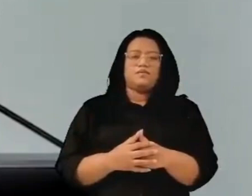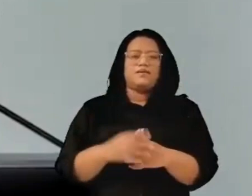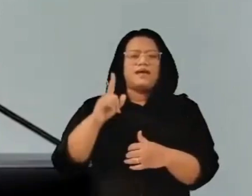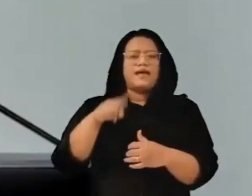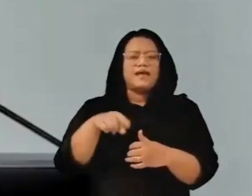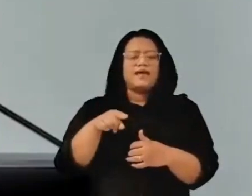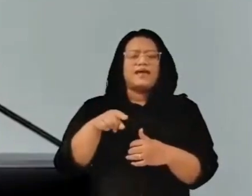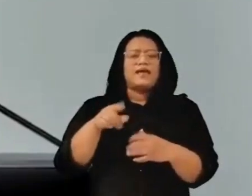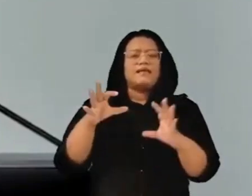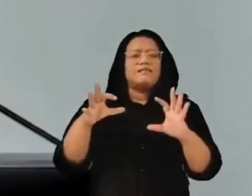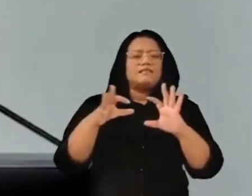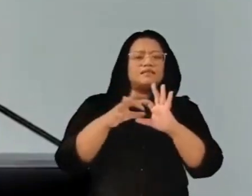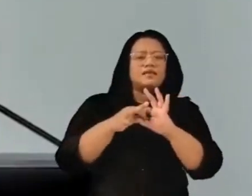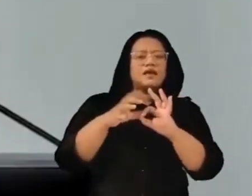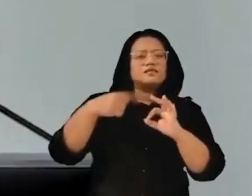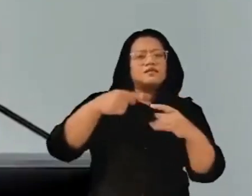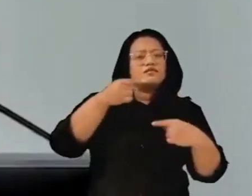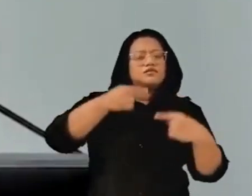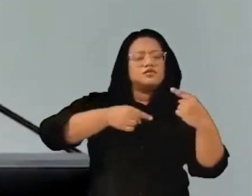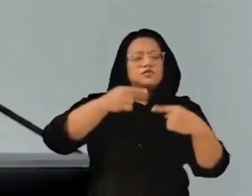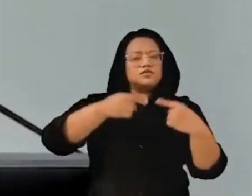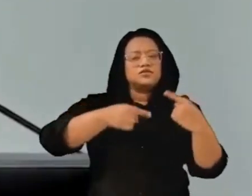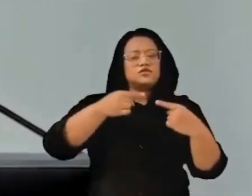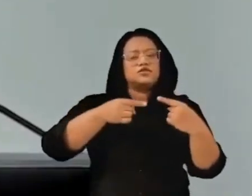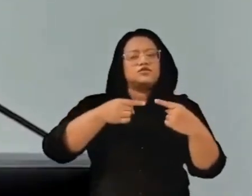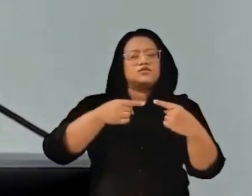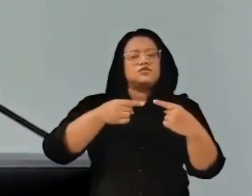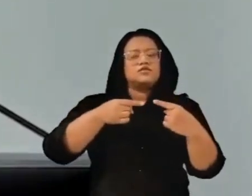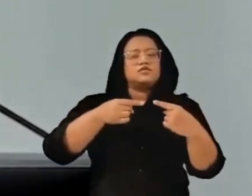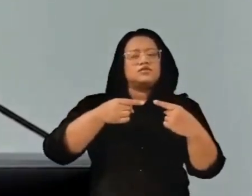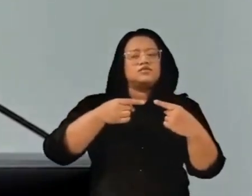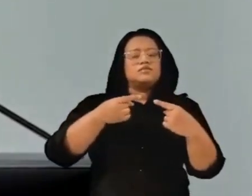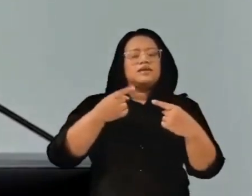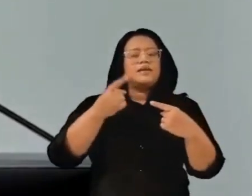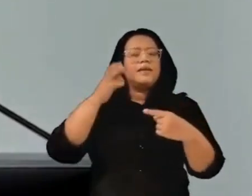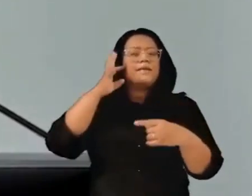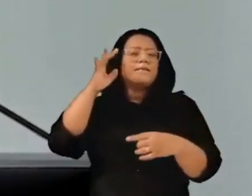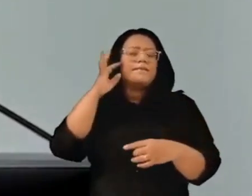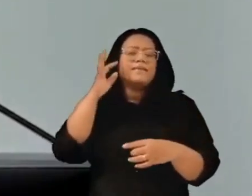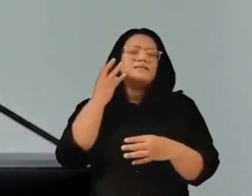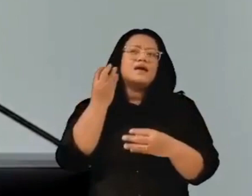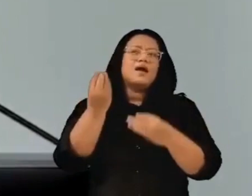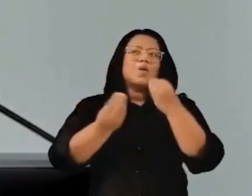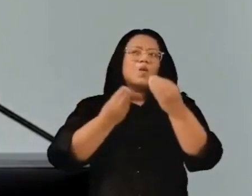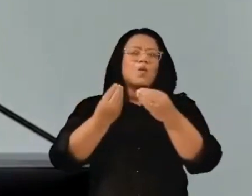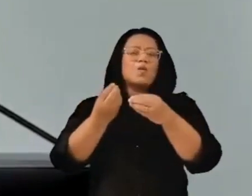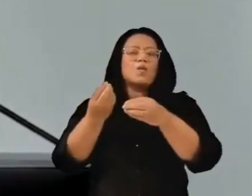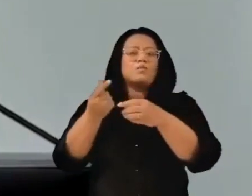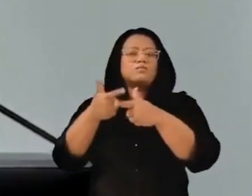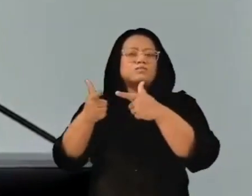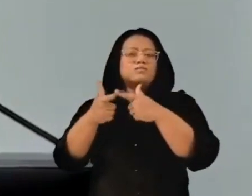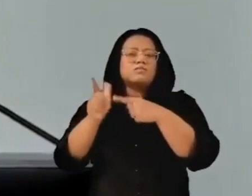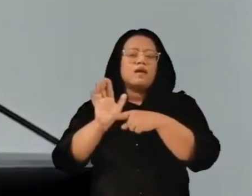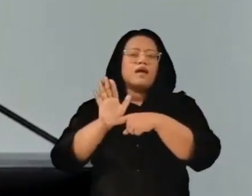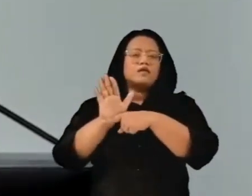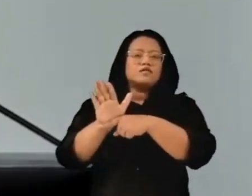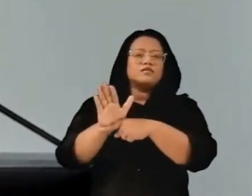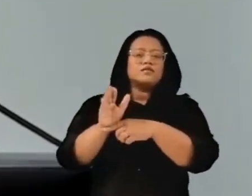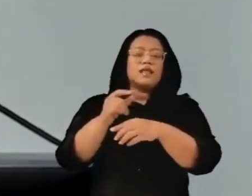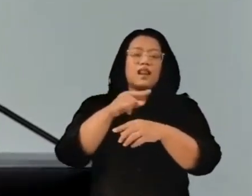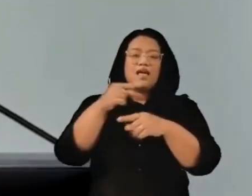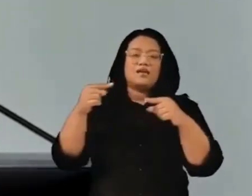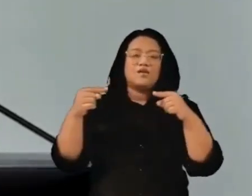associar o que a gente discutiu aqui e pensar soluções para que os